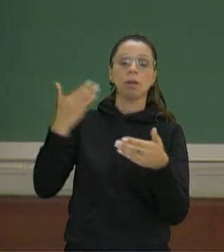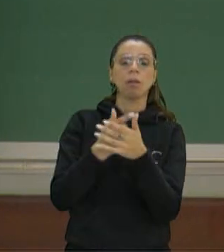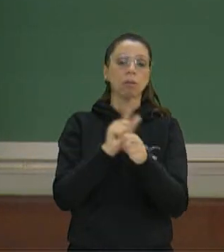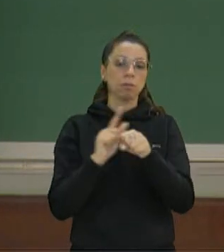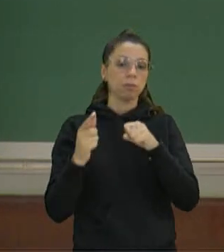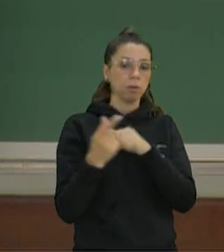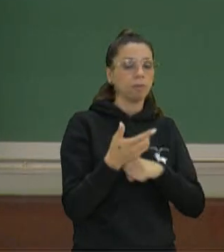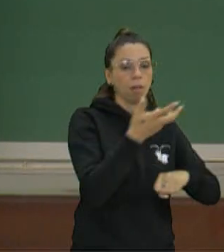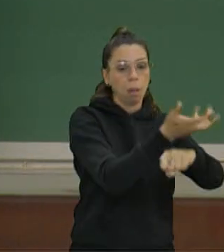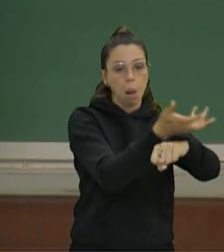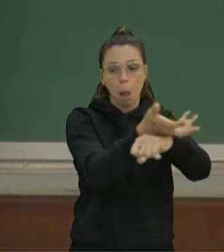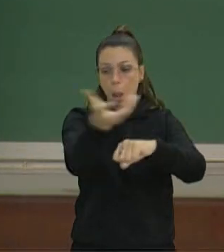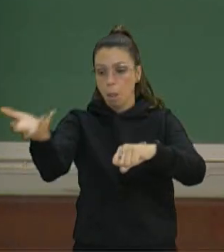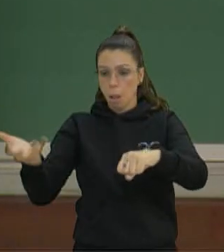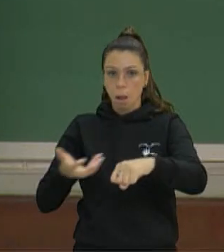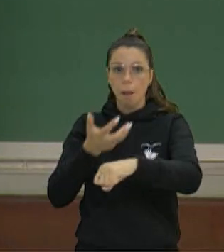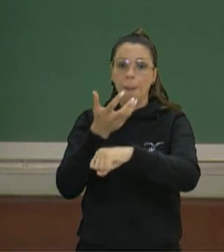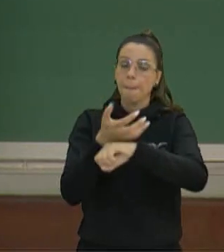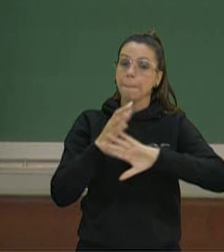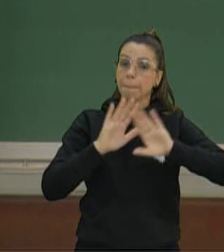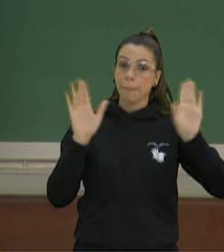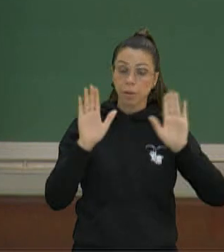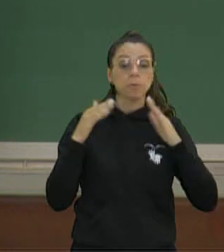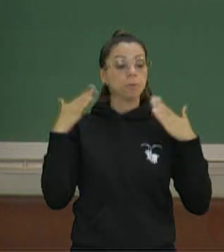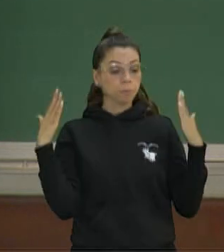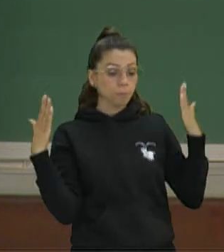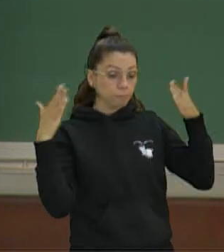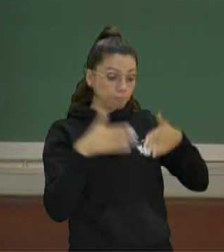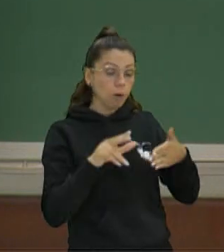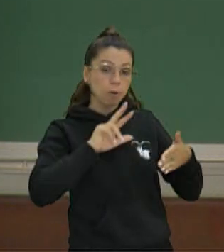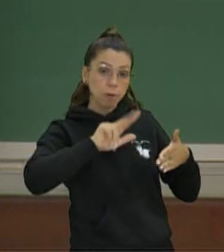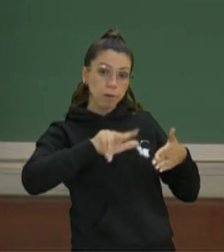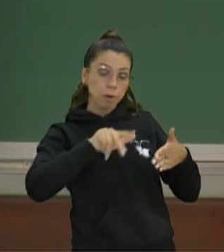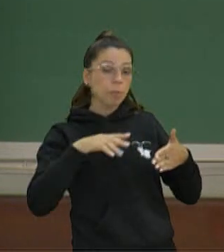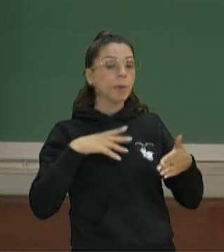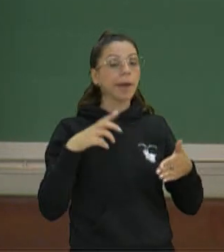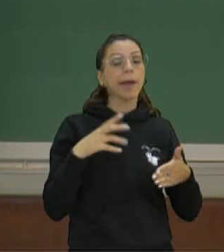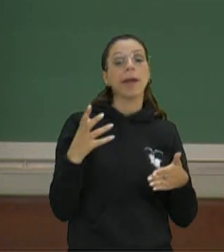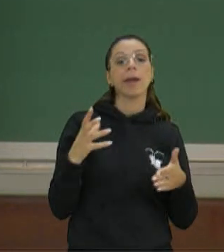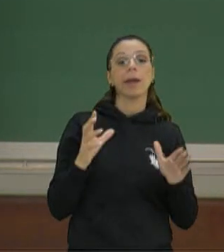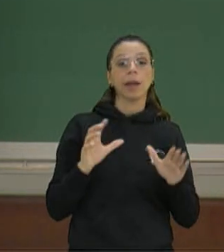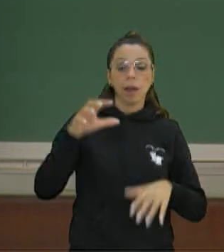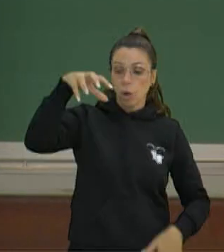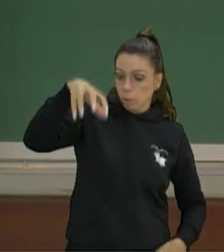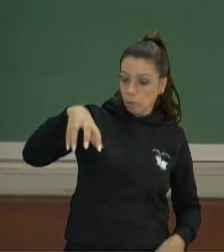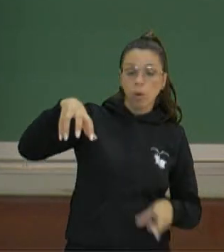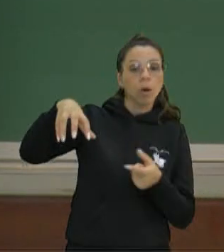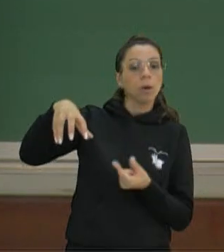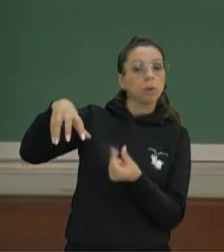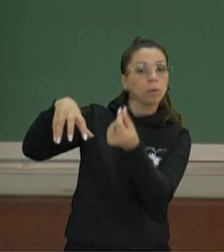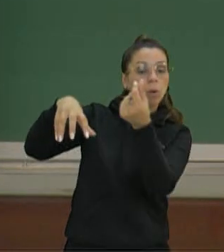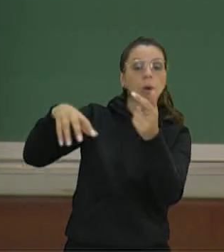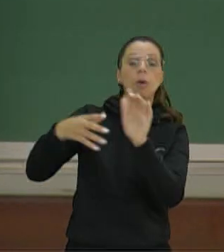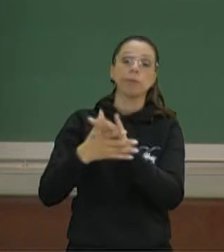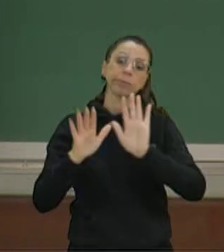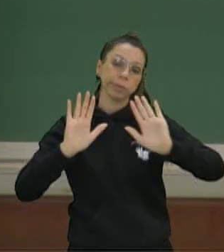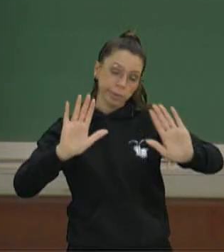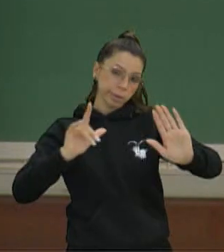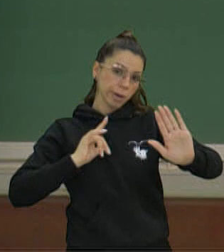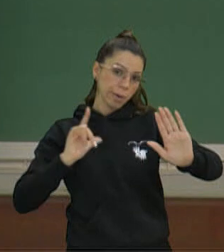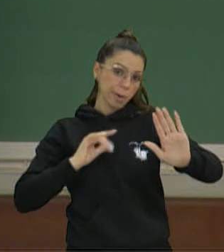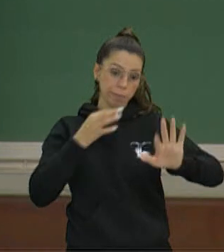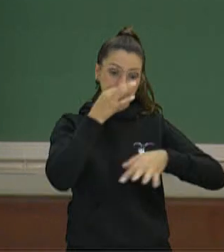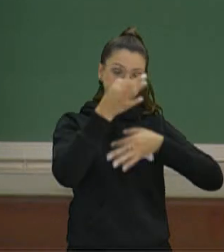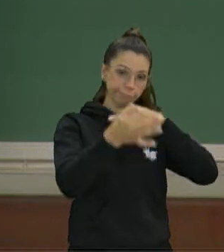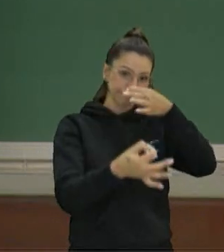outras disciplinas, mas o foco aqui não vai ser exatamente aquela questão dos blocos econômicos, né? A gente vai lá, com a nossa perspectiva